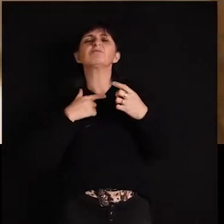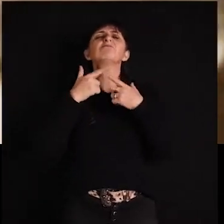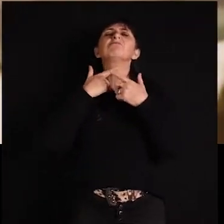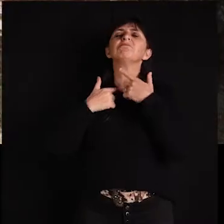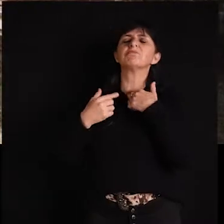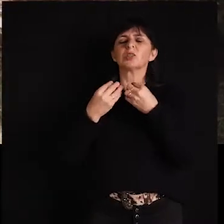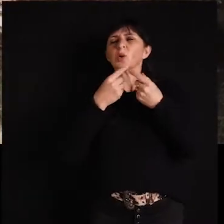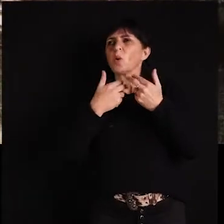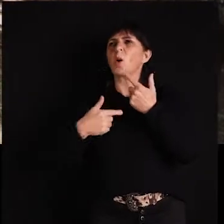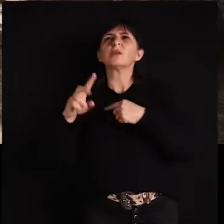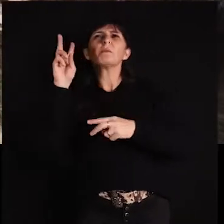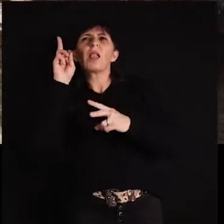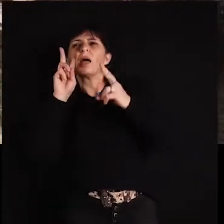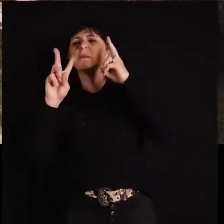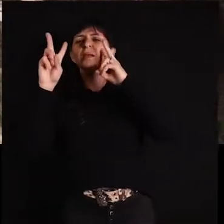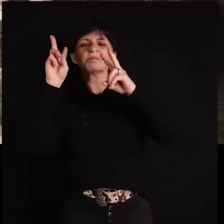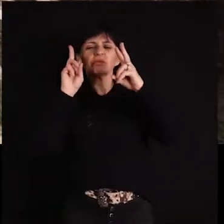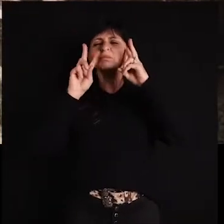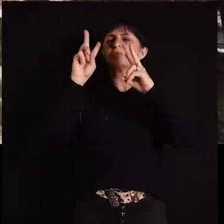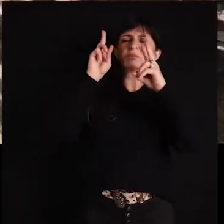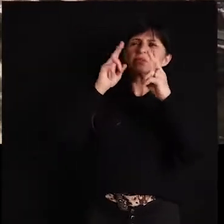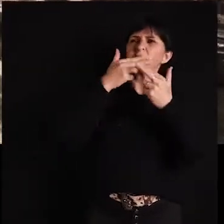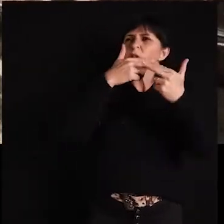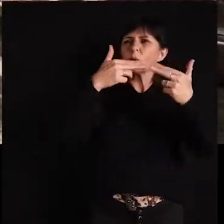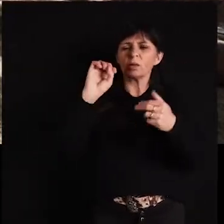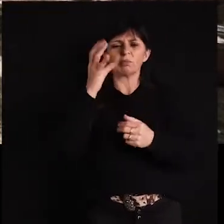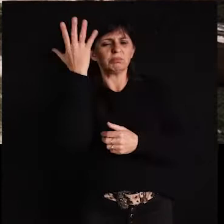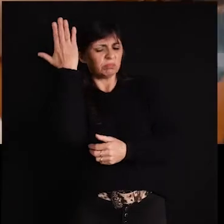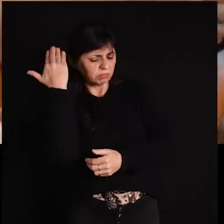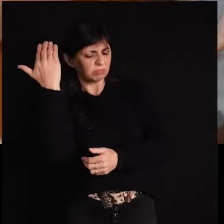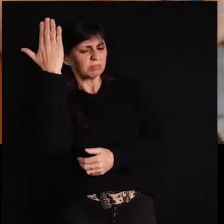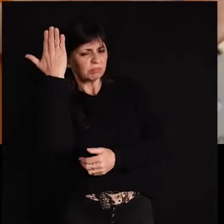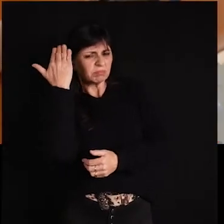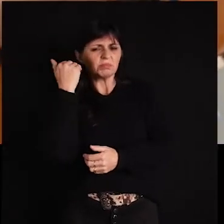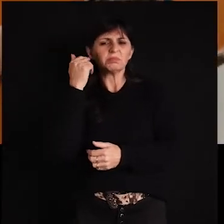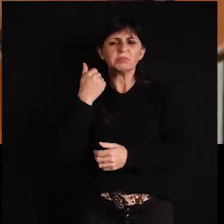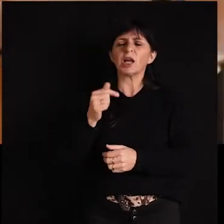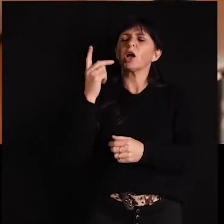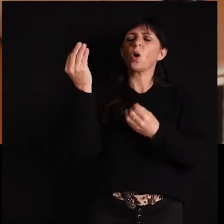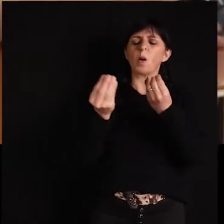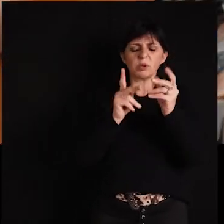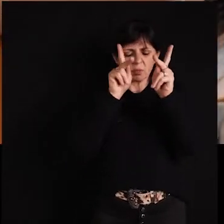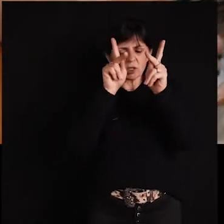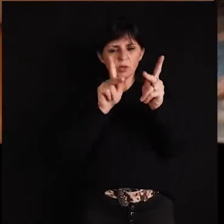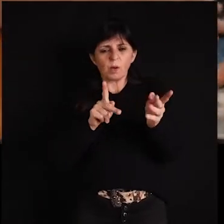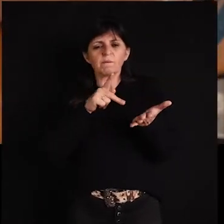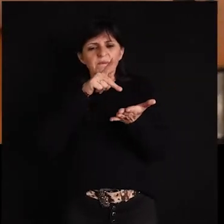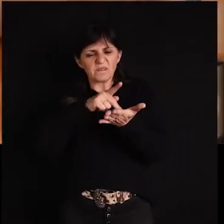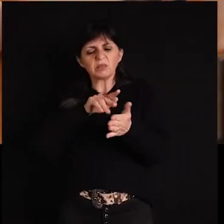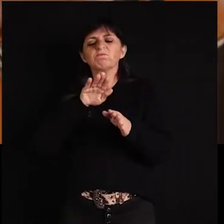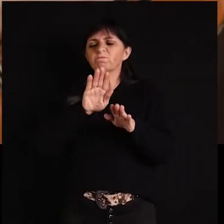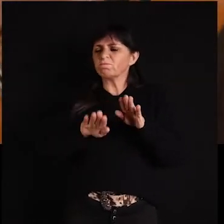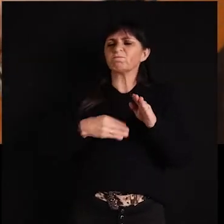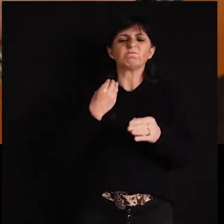Costumes trazem lembranças destes tutanos antigos, e os passos destas verdades